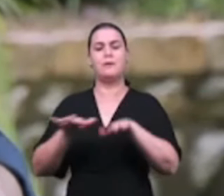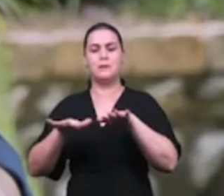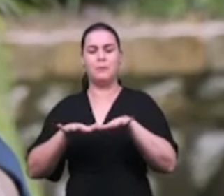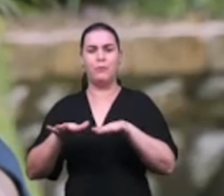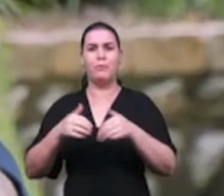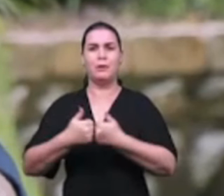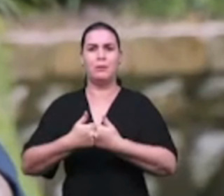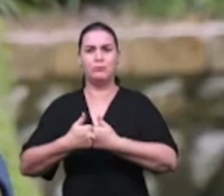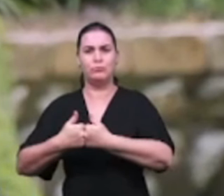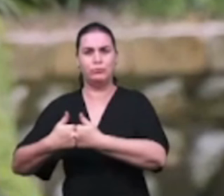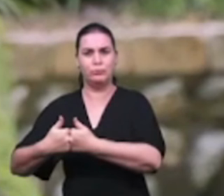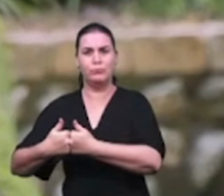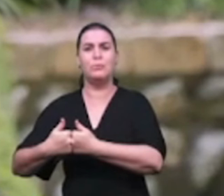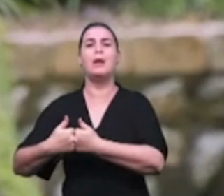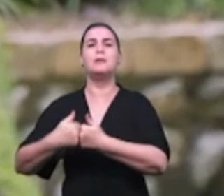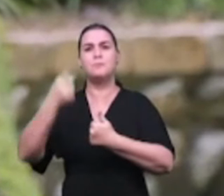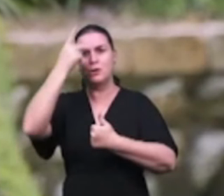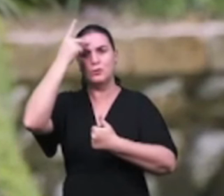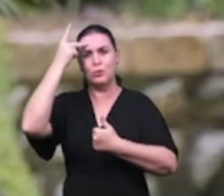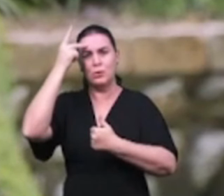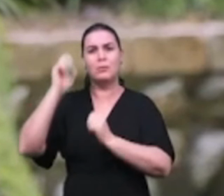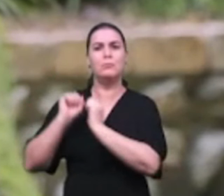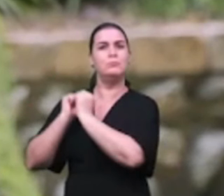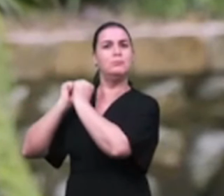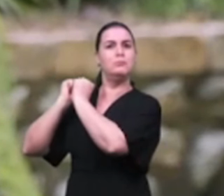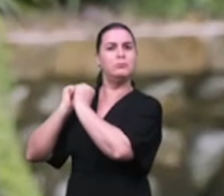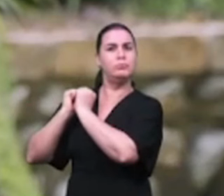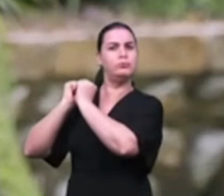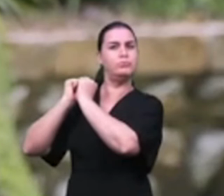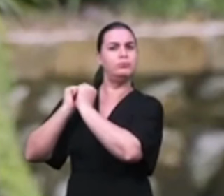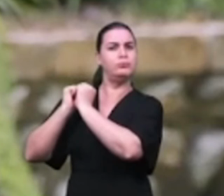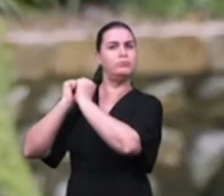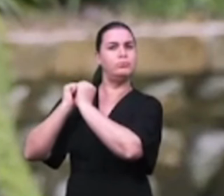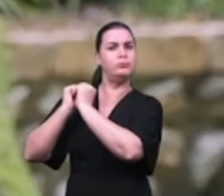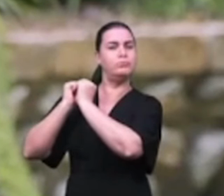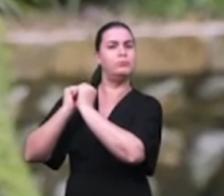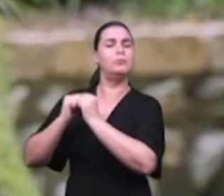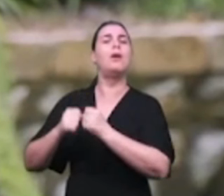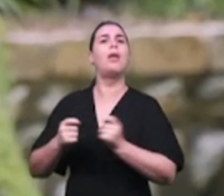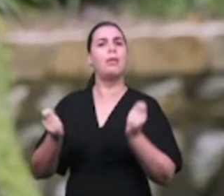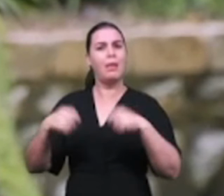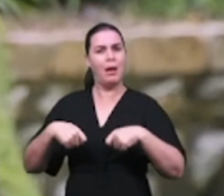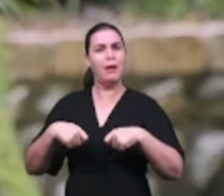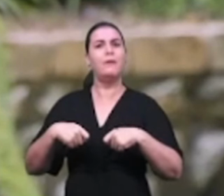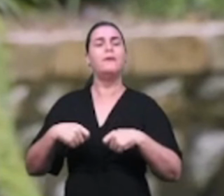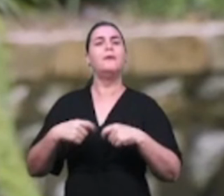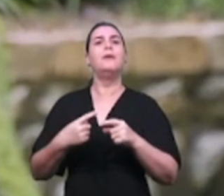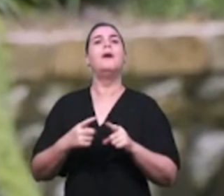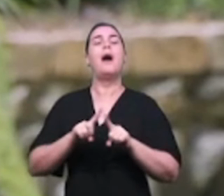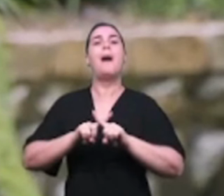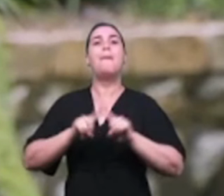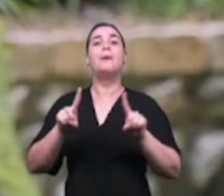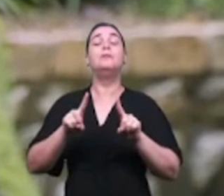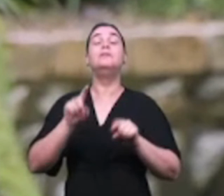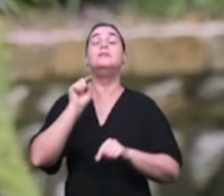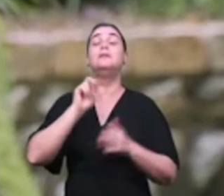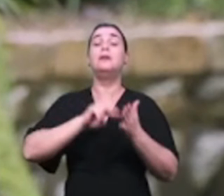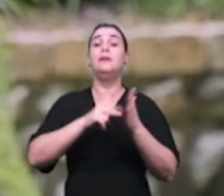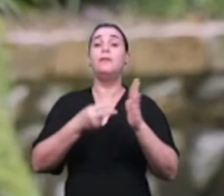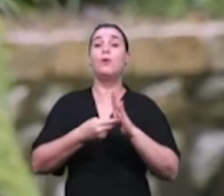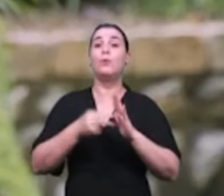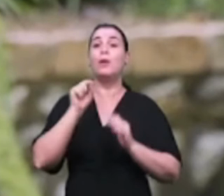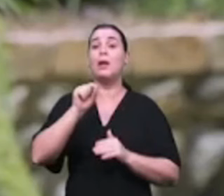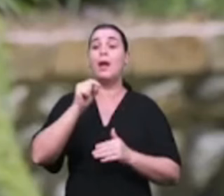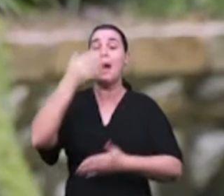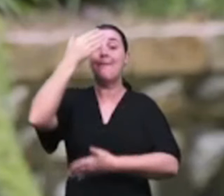andava. Então, isso representava profeticamente o que é a presença do Senhor no nosso meio. Um